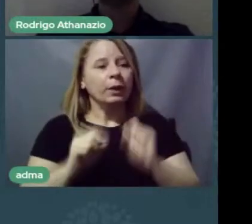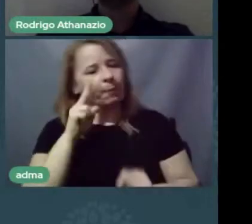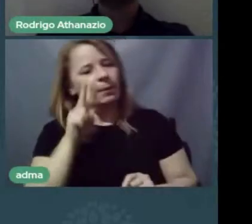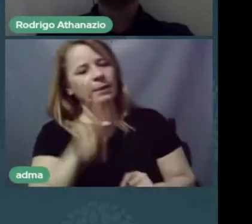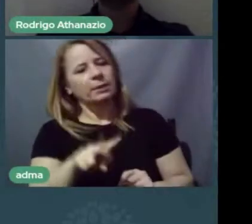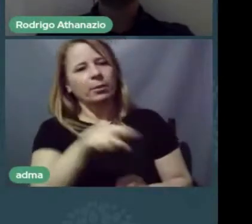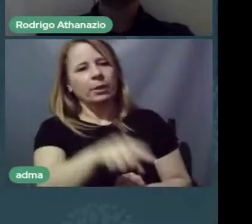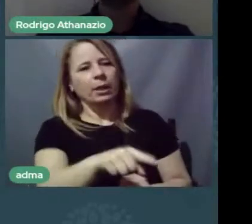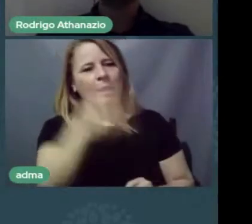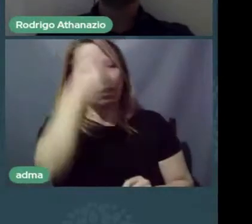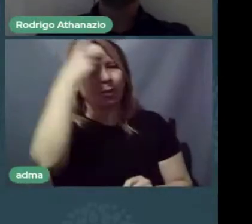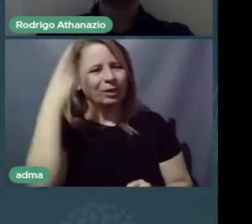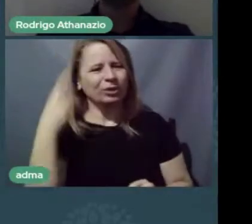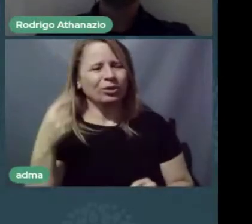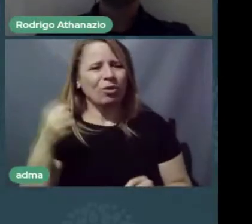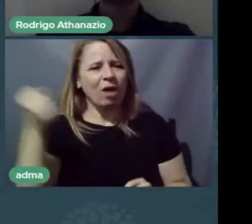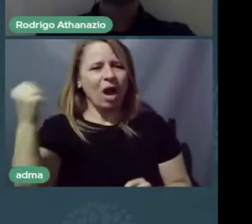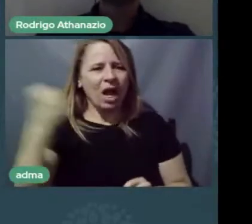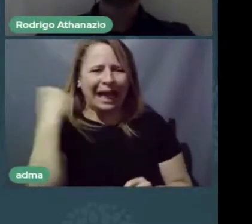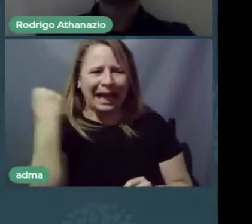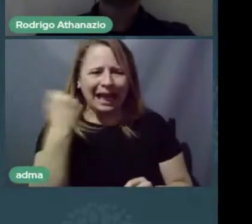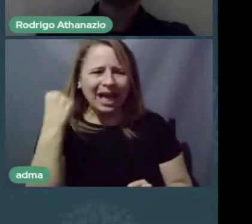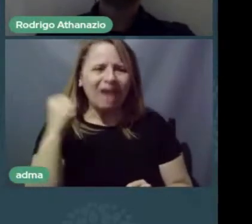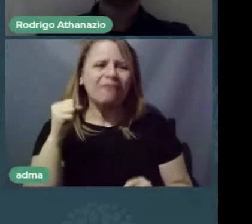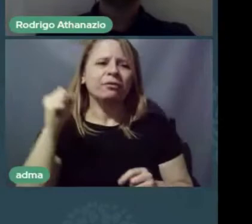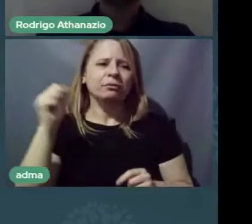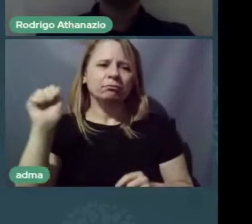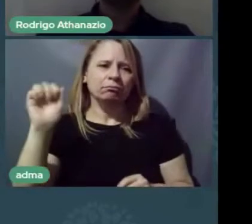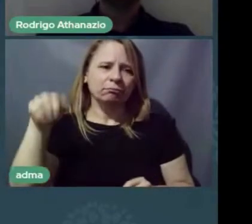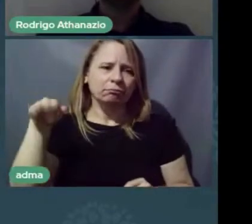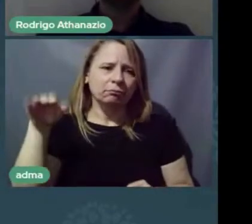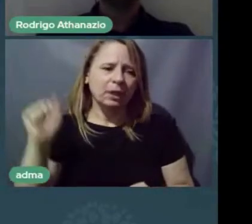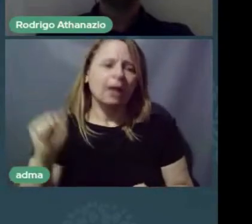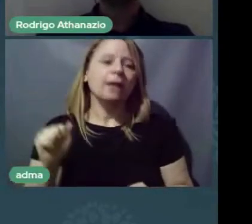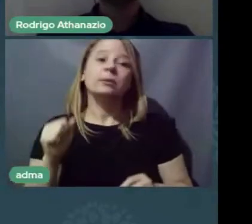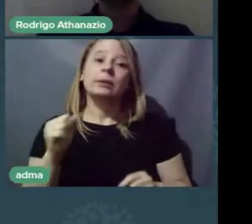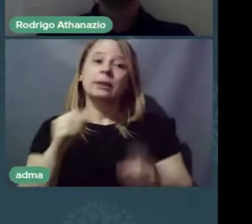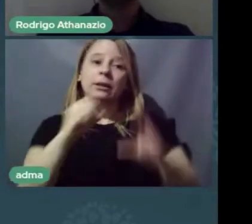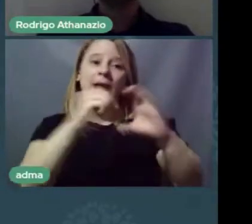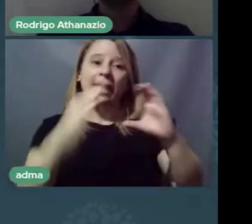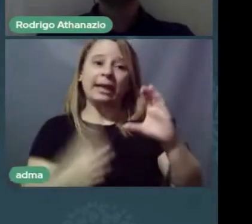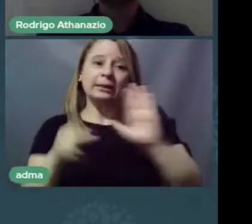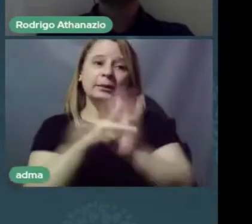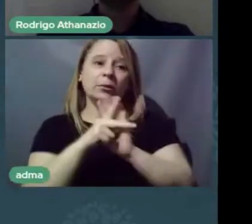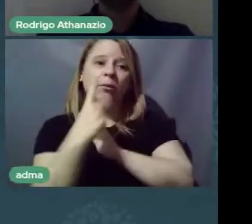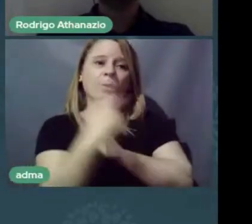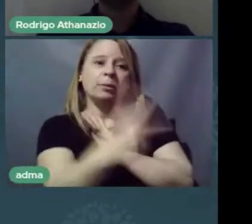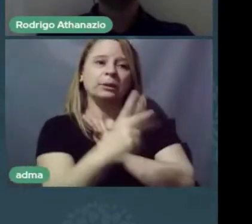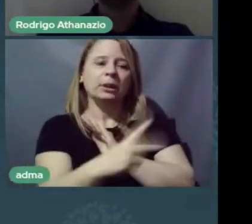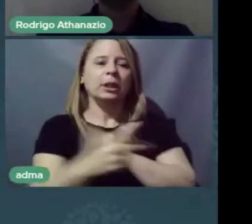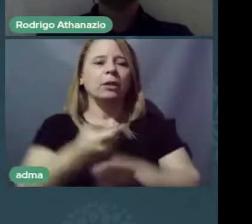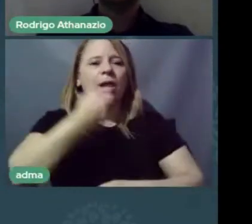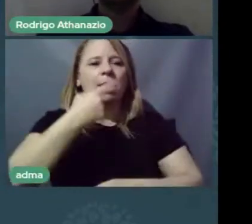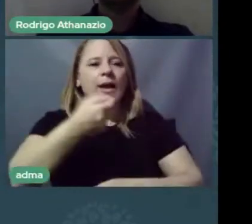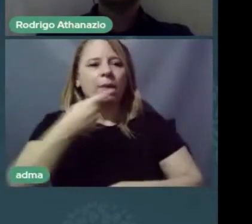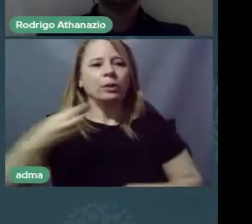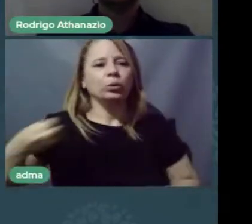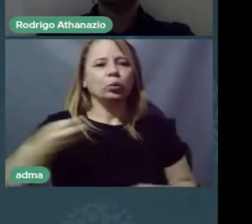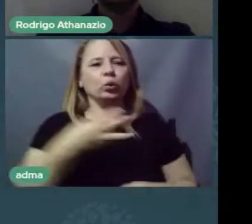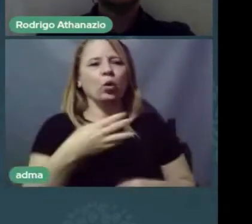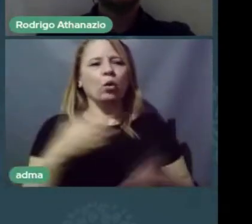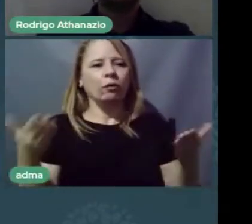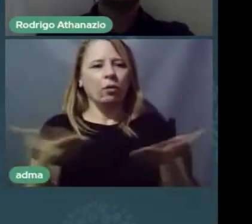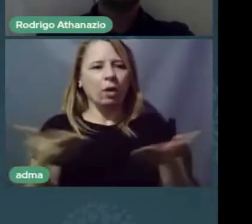grave, que não está tendo controle dos sintomas, a gente tem como caracterizar muito bem esse paciente e usar medicamentos mais novos,